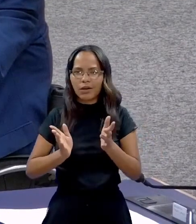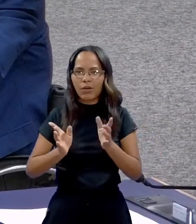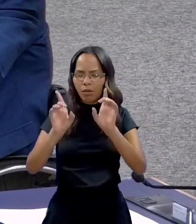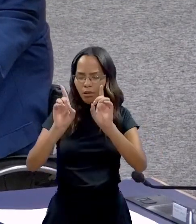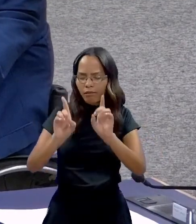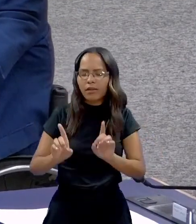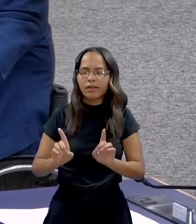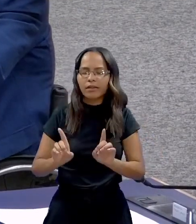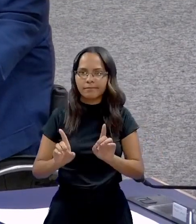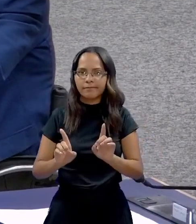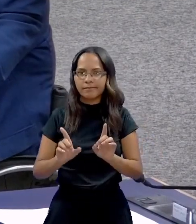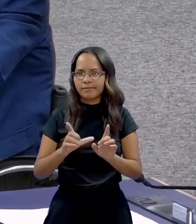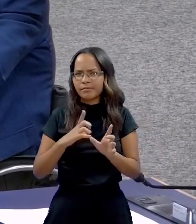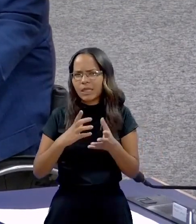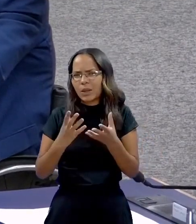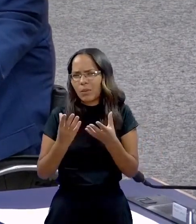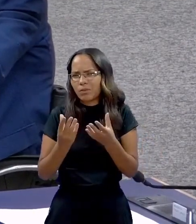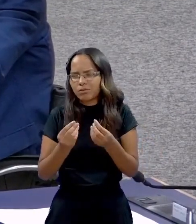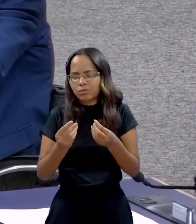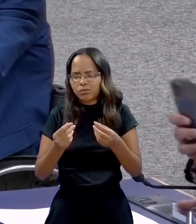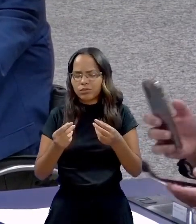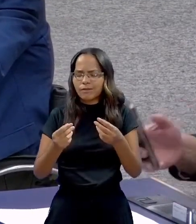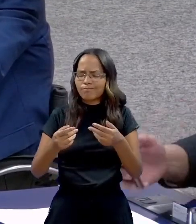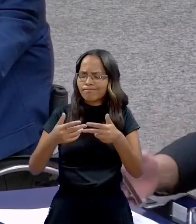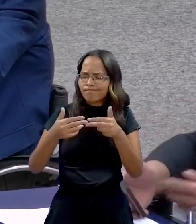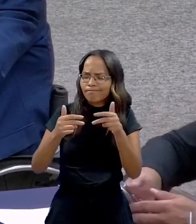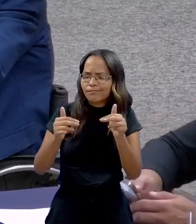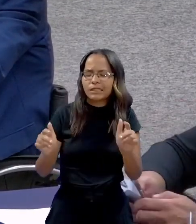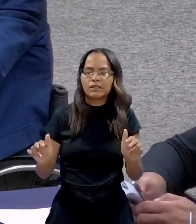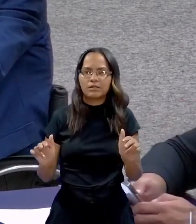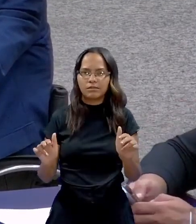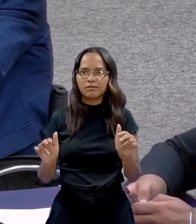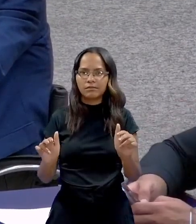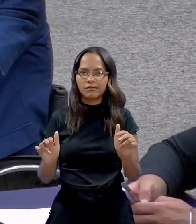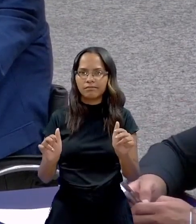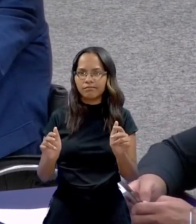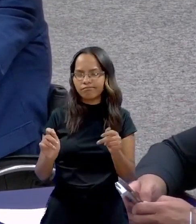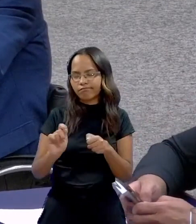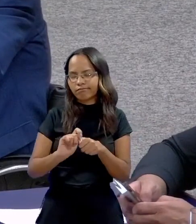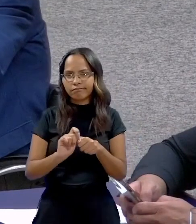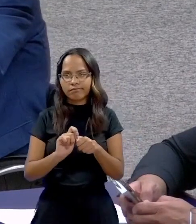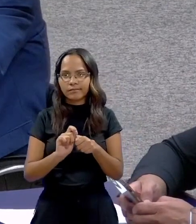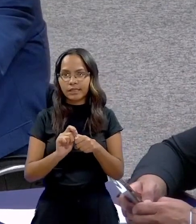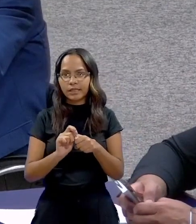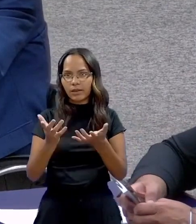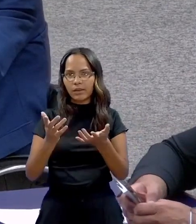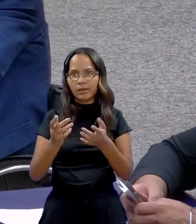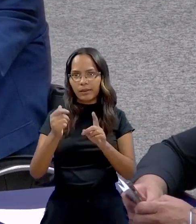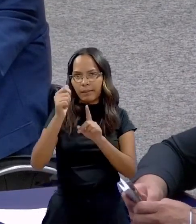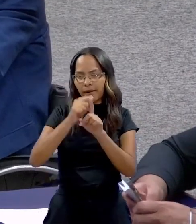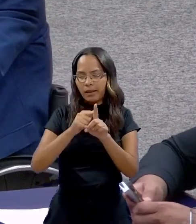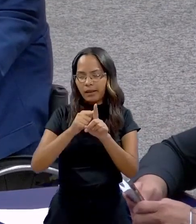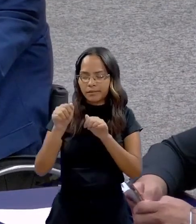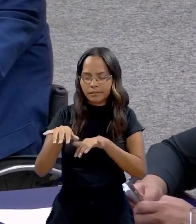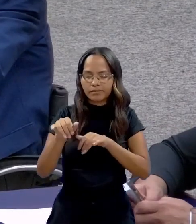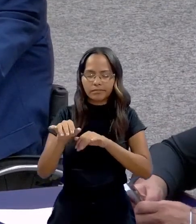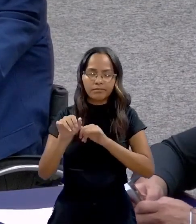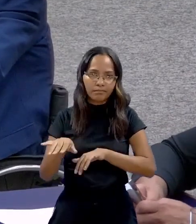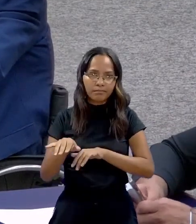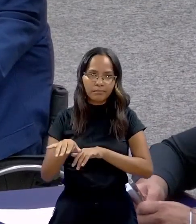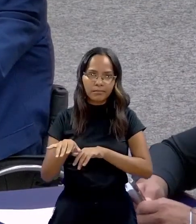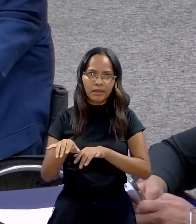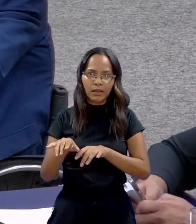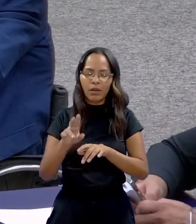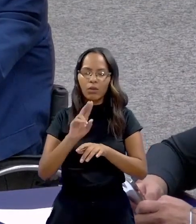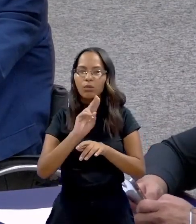vários temas são tratados, né, na verdade, em todo o decorrer do mês de setembro, chamado Setembro Verde. E